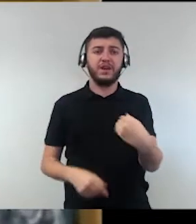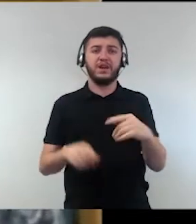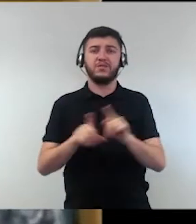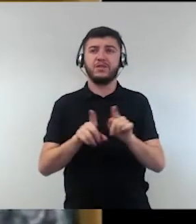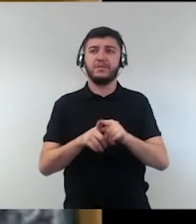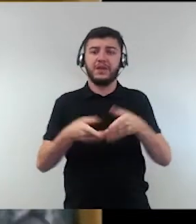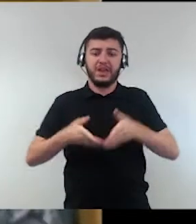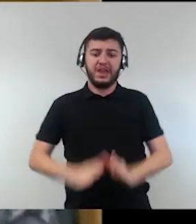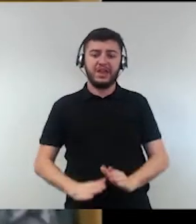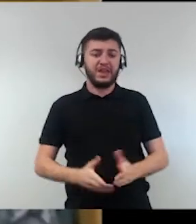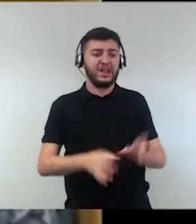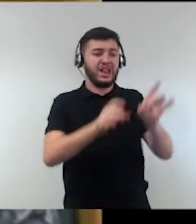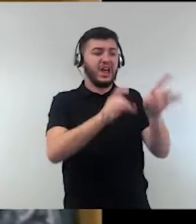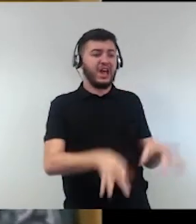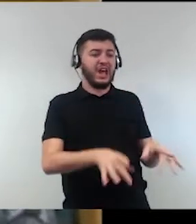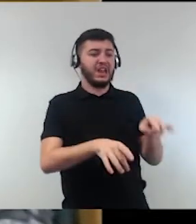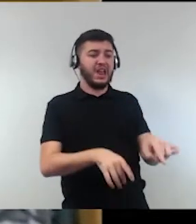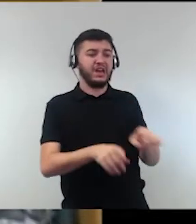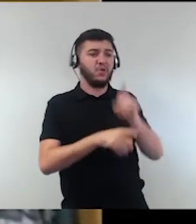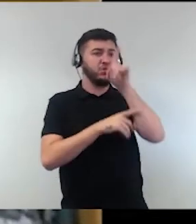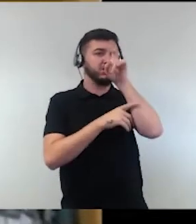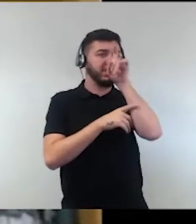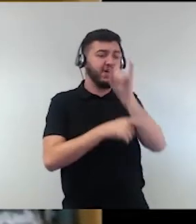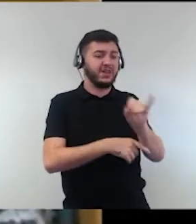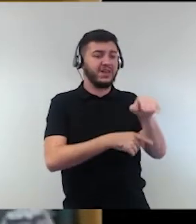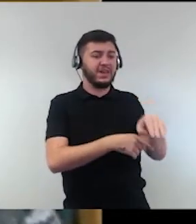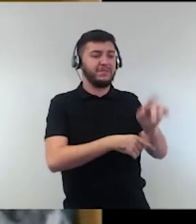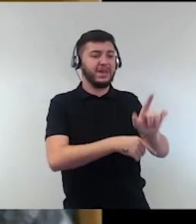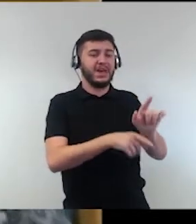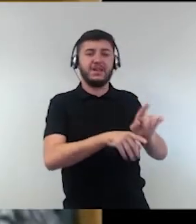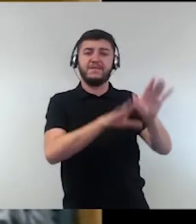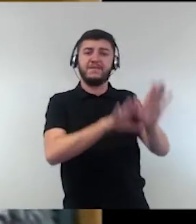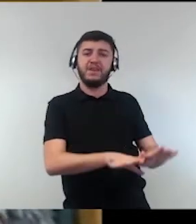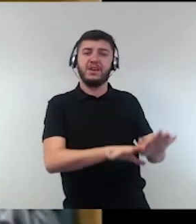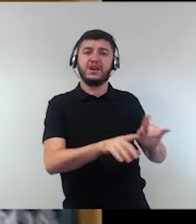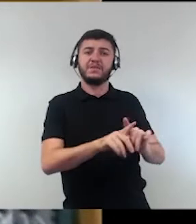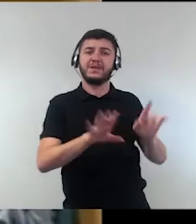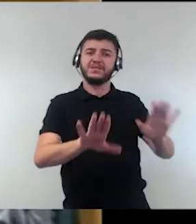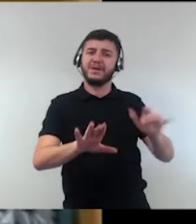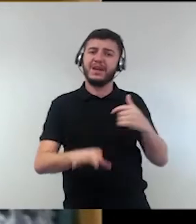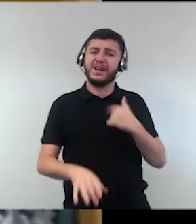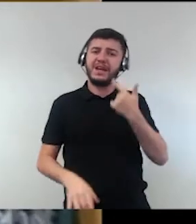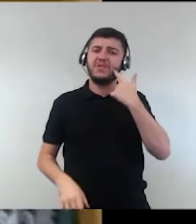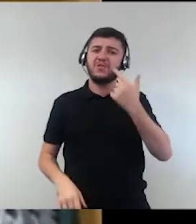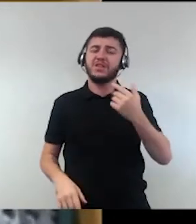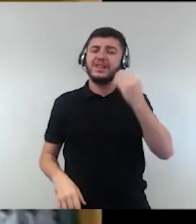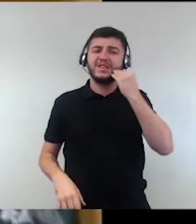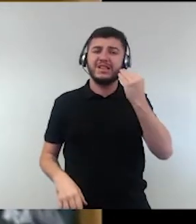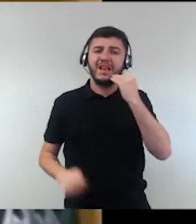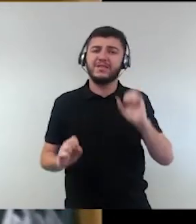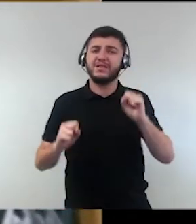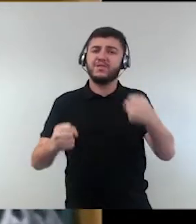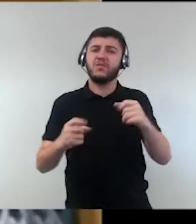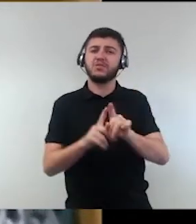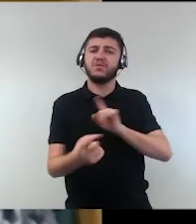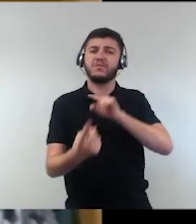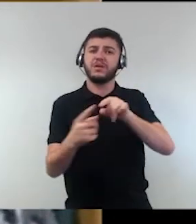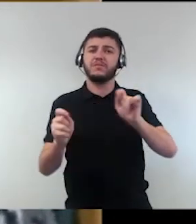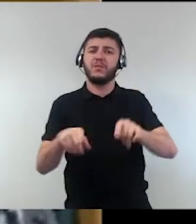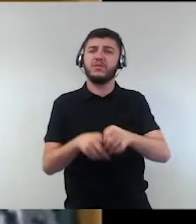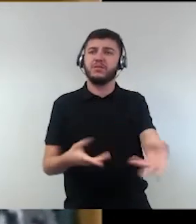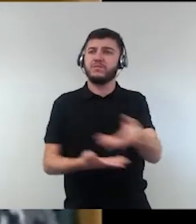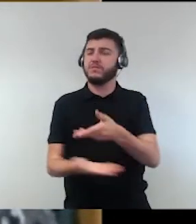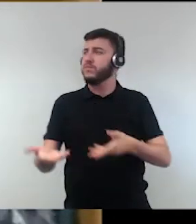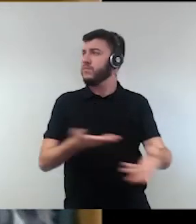filho num hospital, no Instituto Médico Legal, insepulto, e eu tentava estabelecer com aquelas pessoas